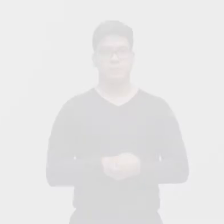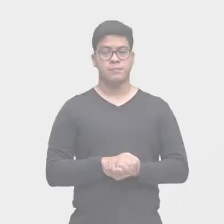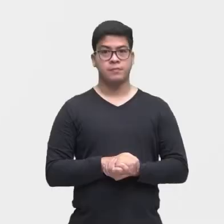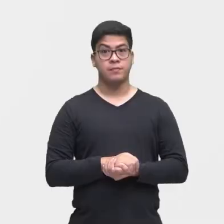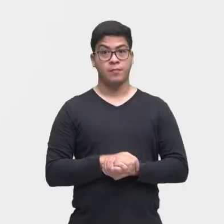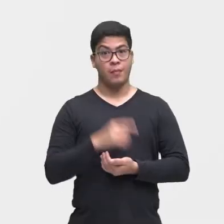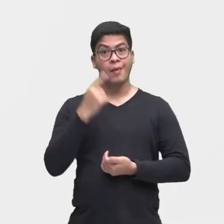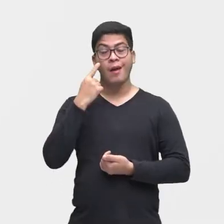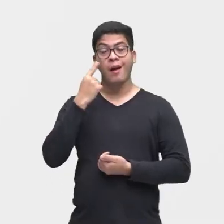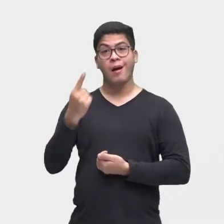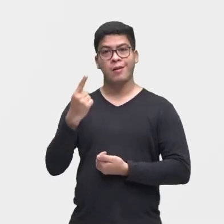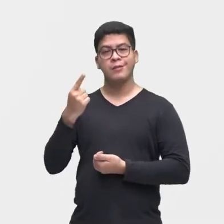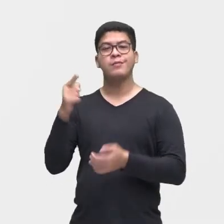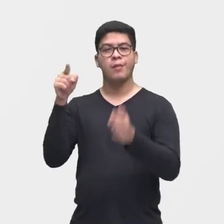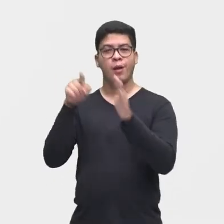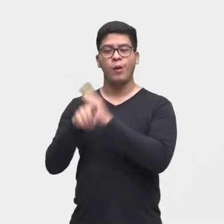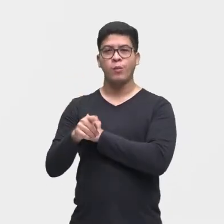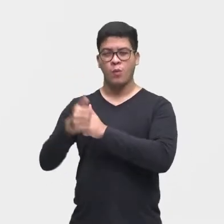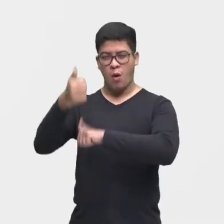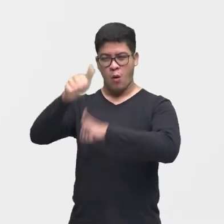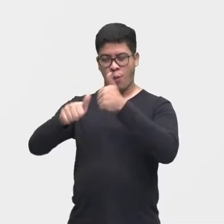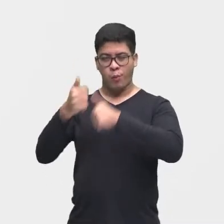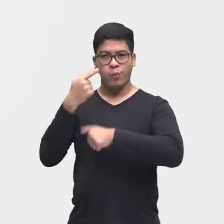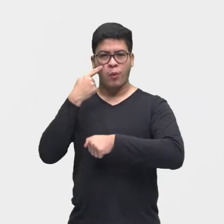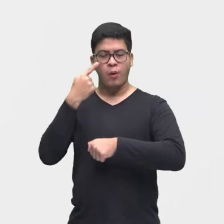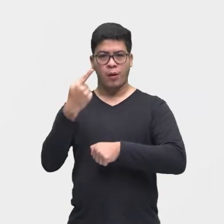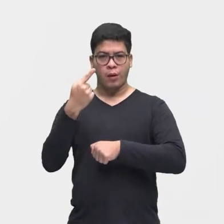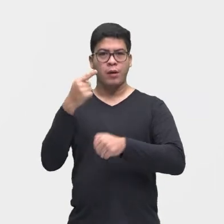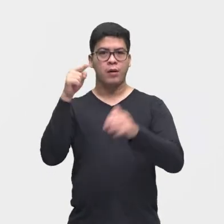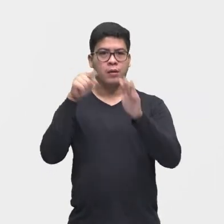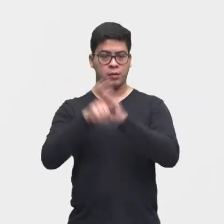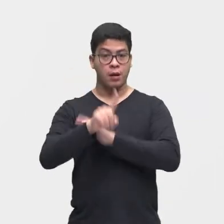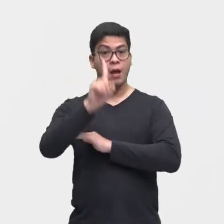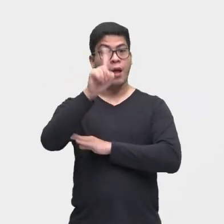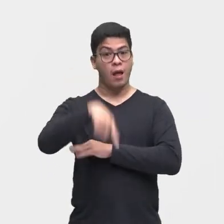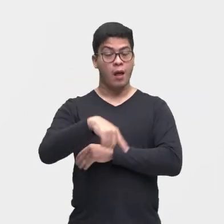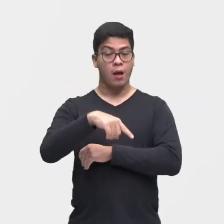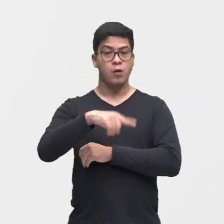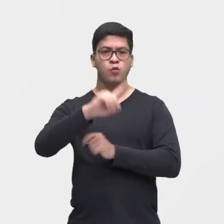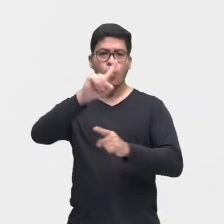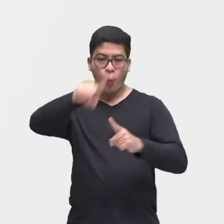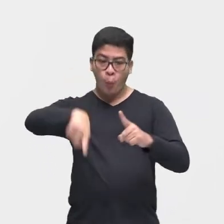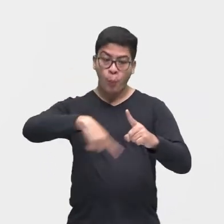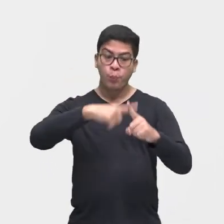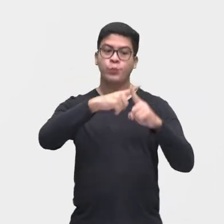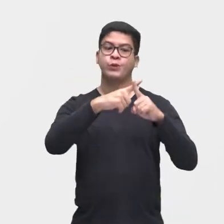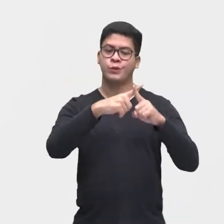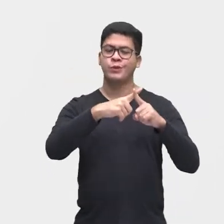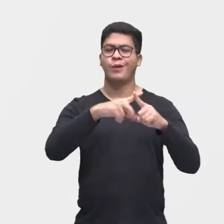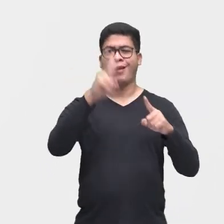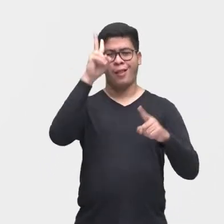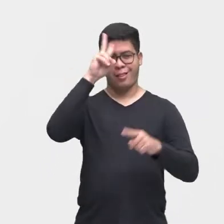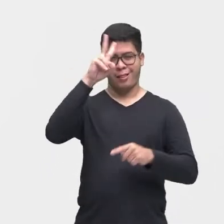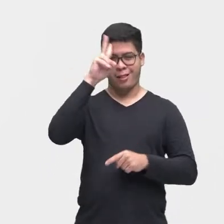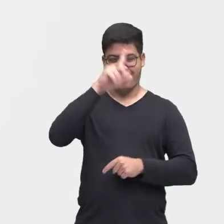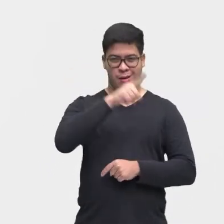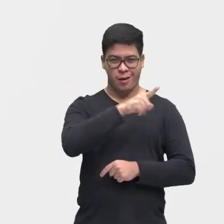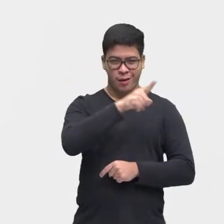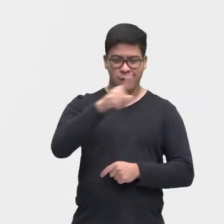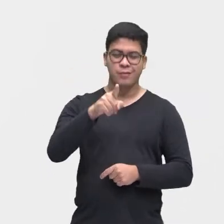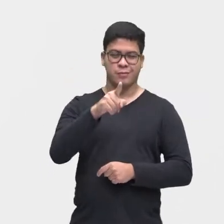Então, aí está. Verifique se os seguintes números são múltiplos. Lembra lá da história que eu falei para você contar,